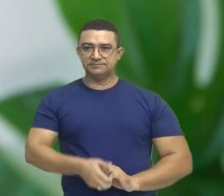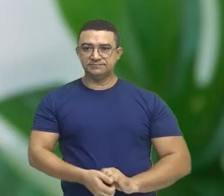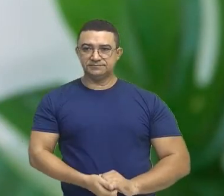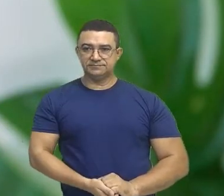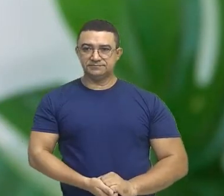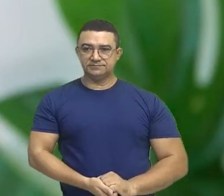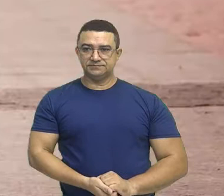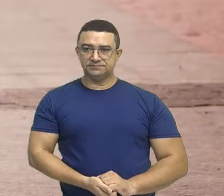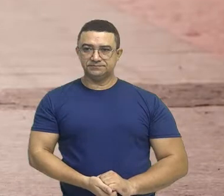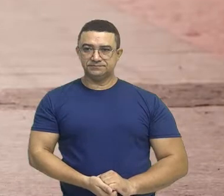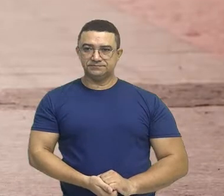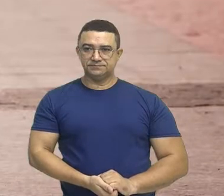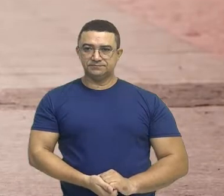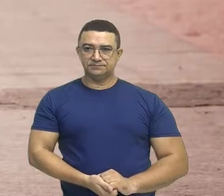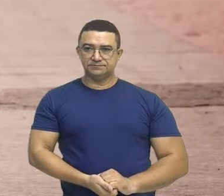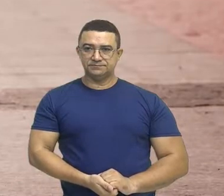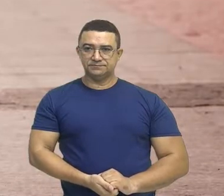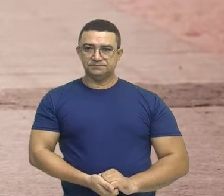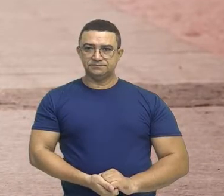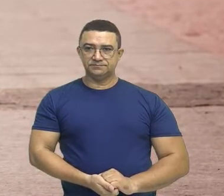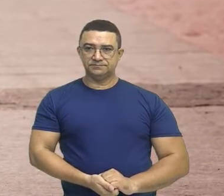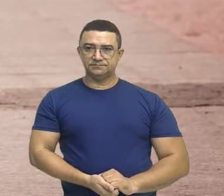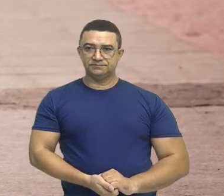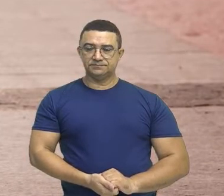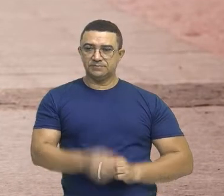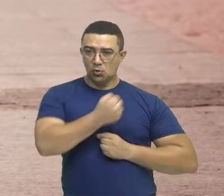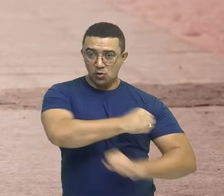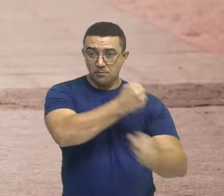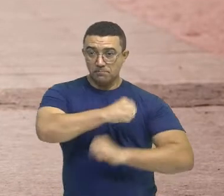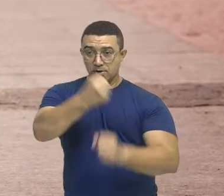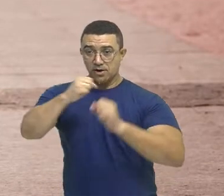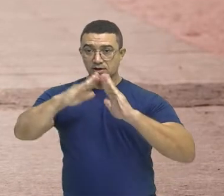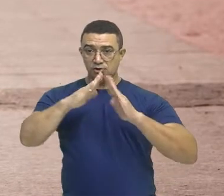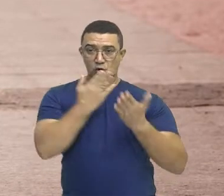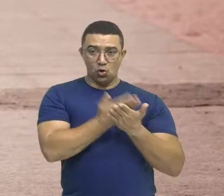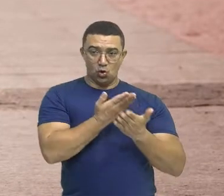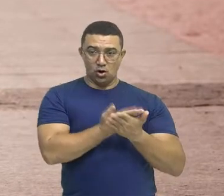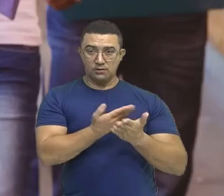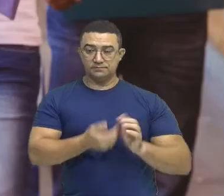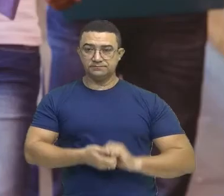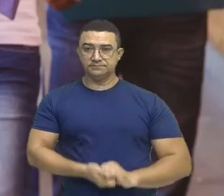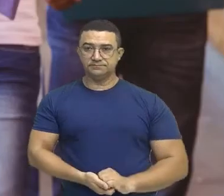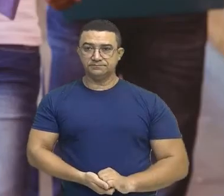the teeth. Ir para a escola. Go to school.